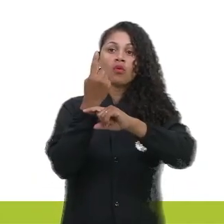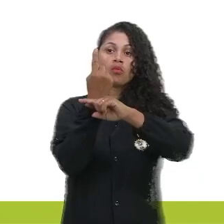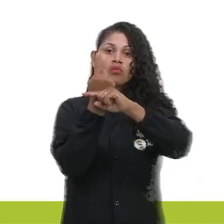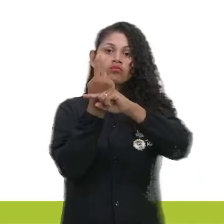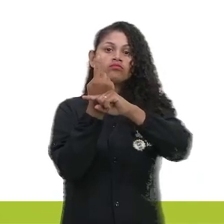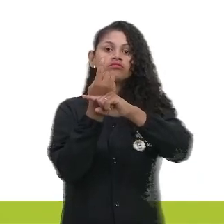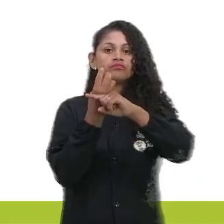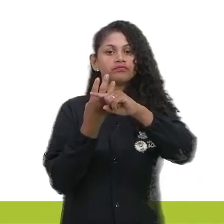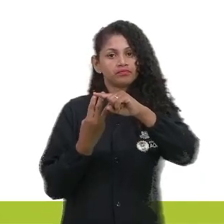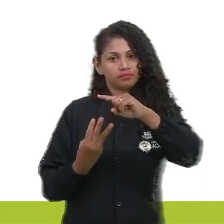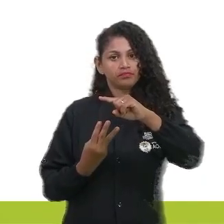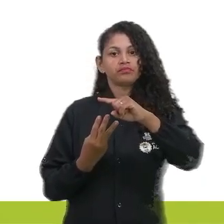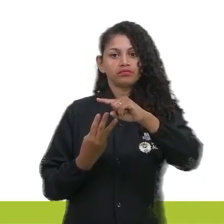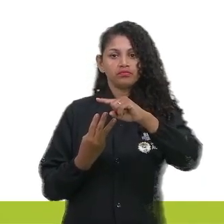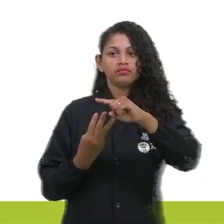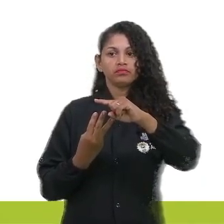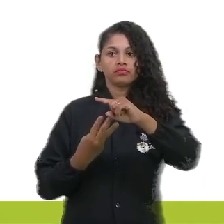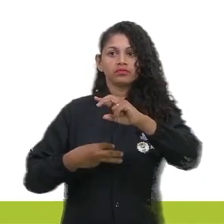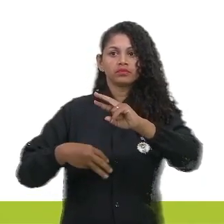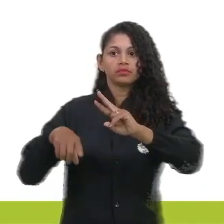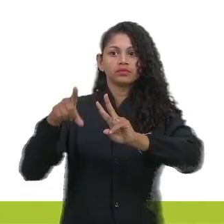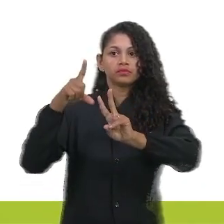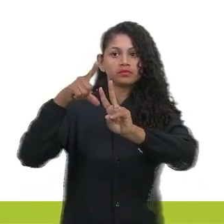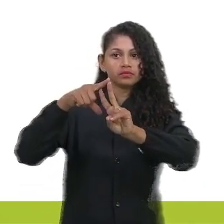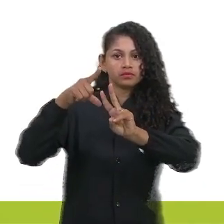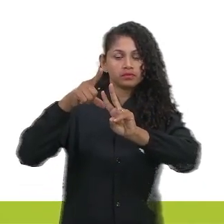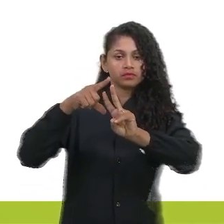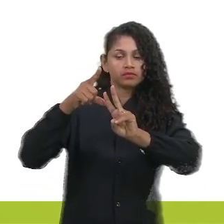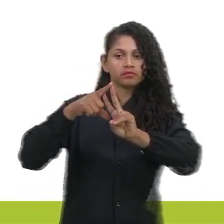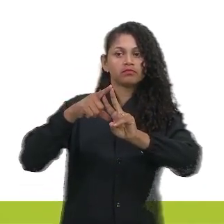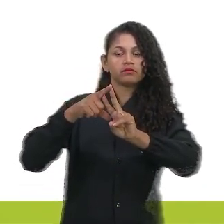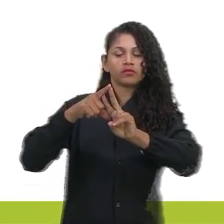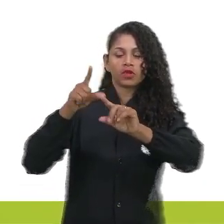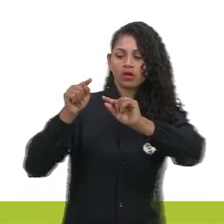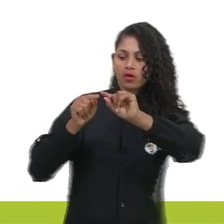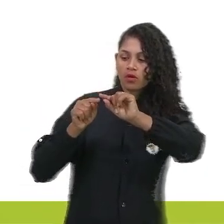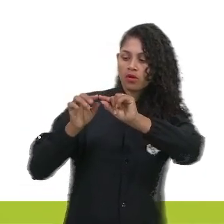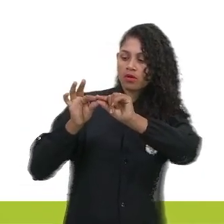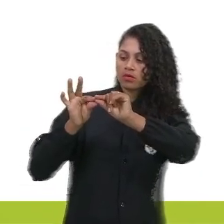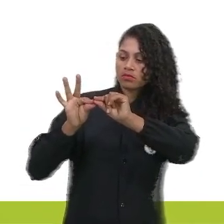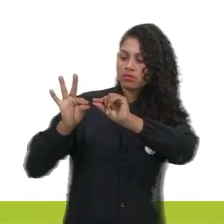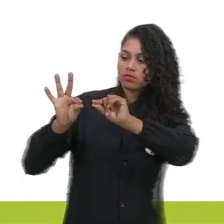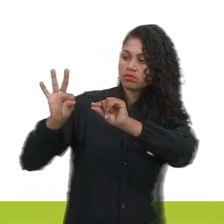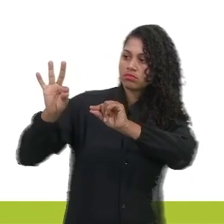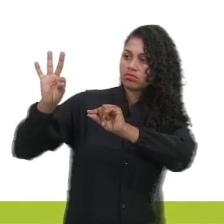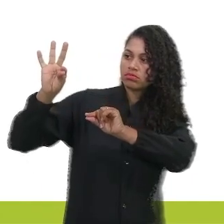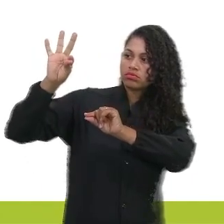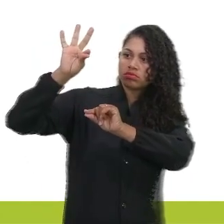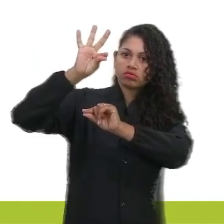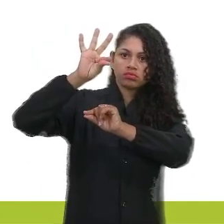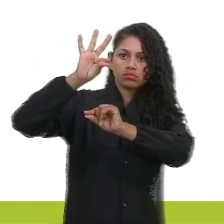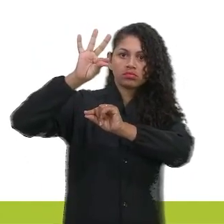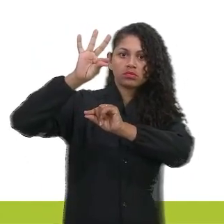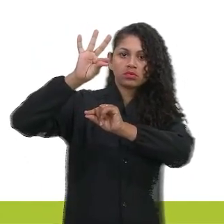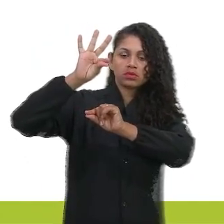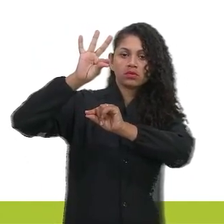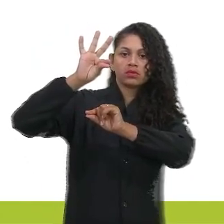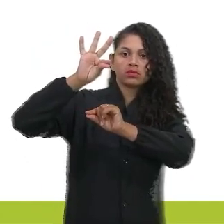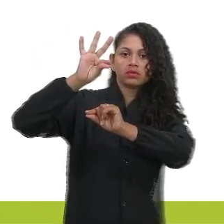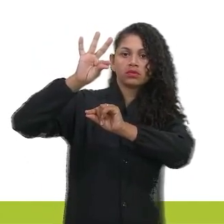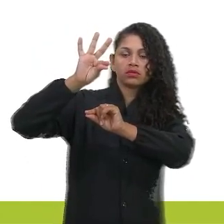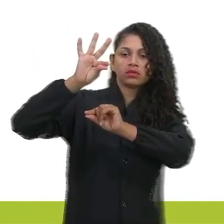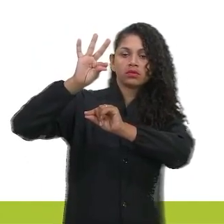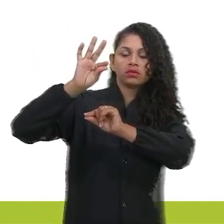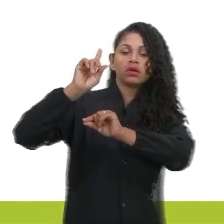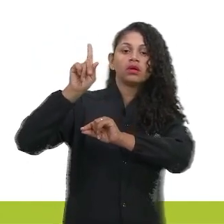do arco, que é equivalente a um ângulo de 60 graus numa circunferência de raio 1,